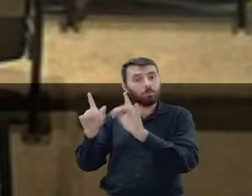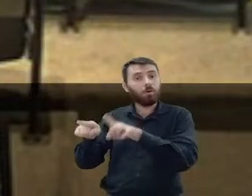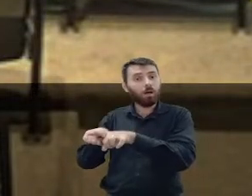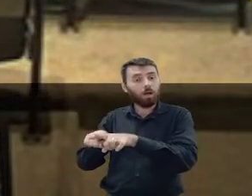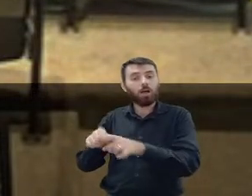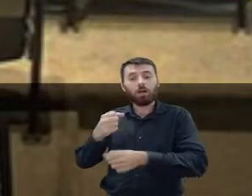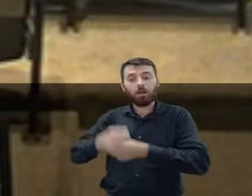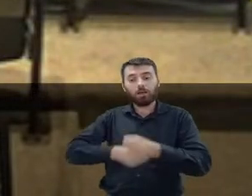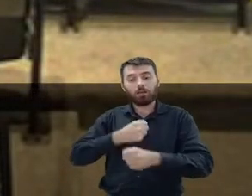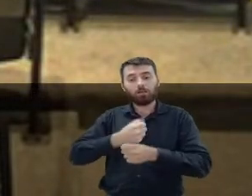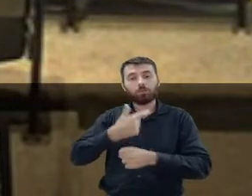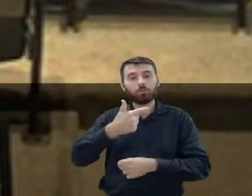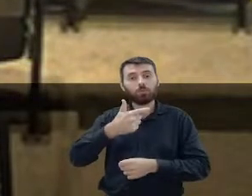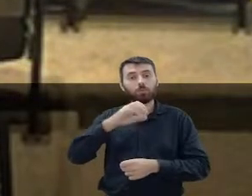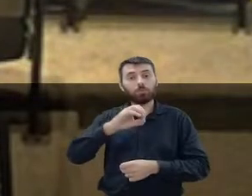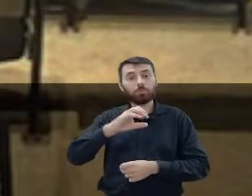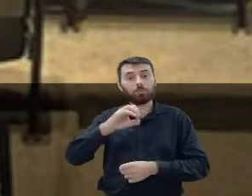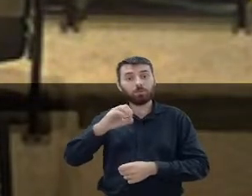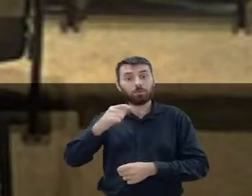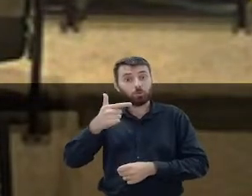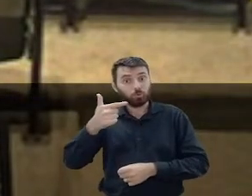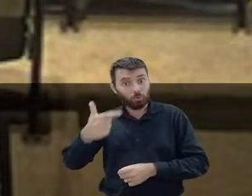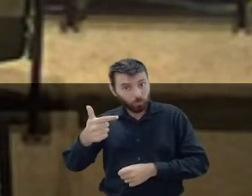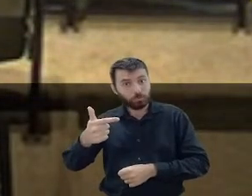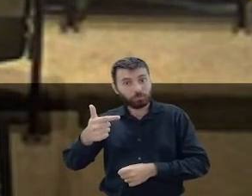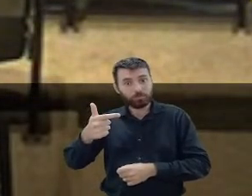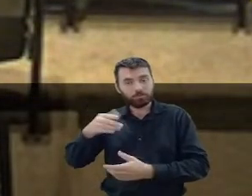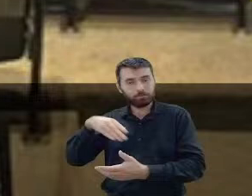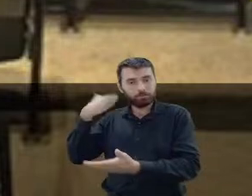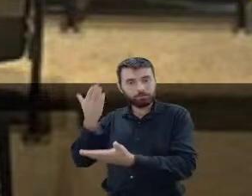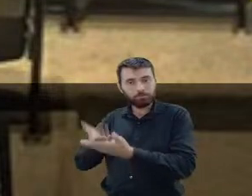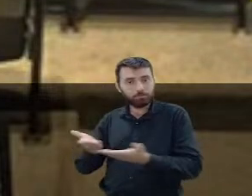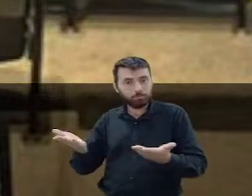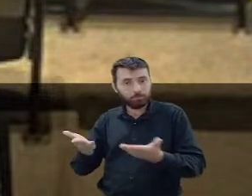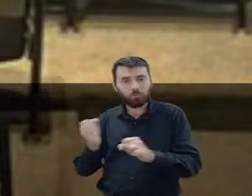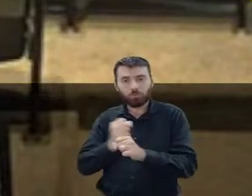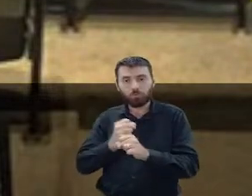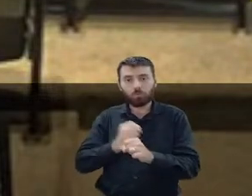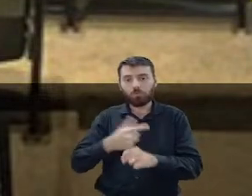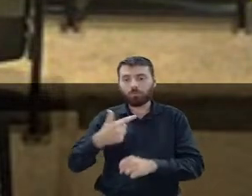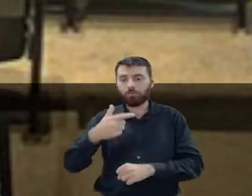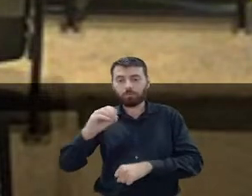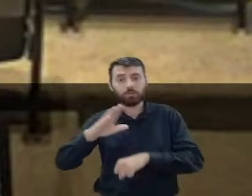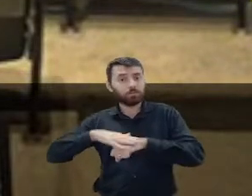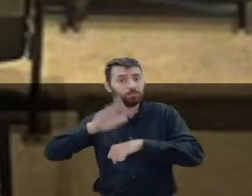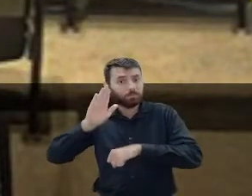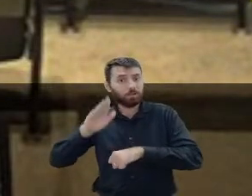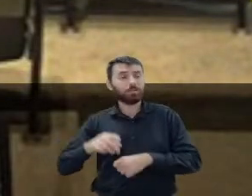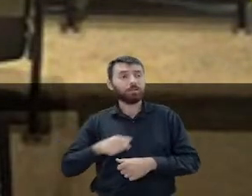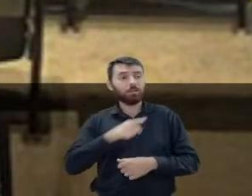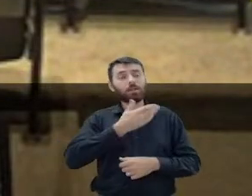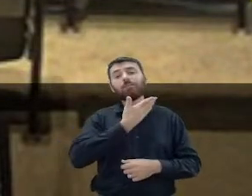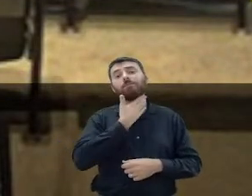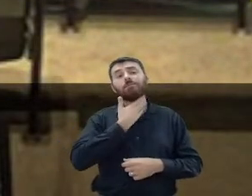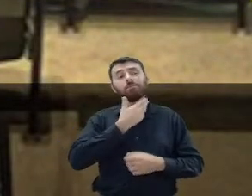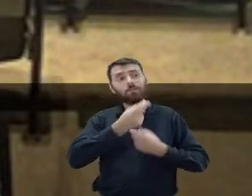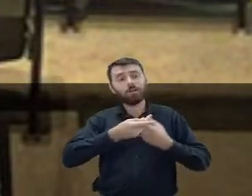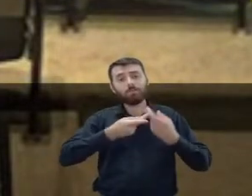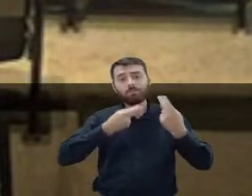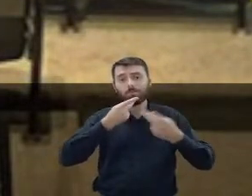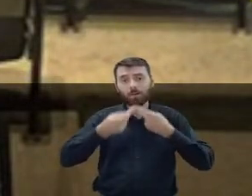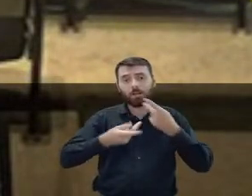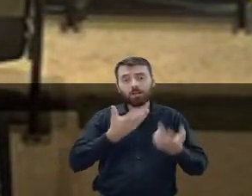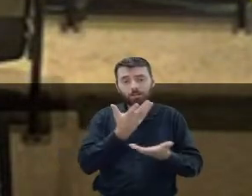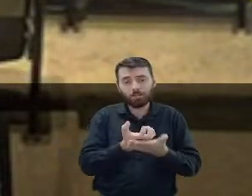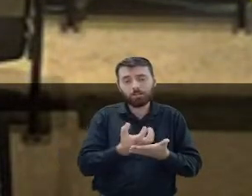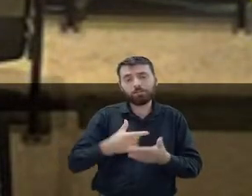por mais de 20 anos, conforme se constata no seu áudio gravado, caindo por terra a tese patronal de relacionamento amoroso